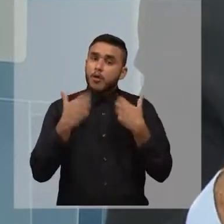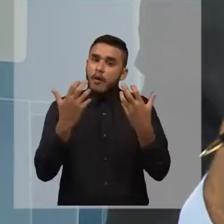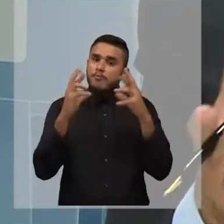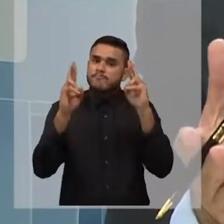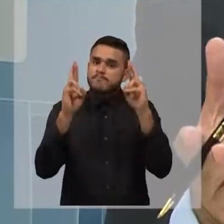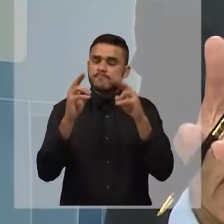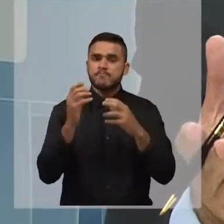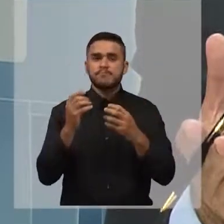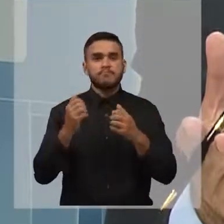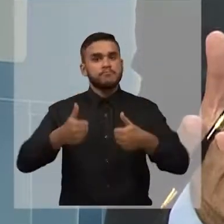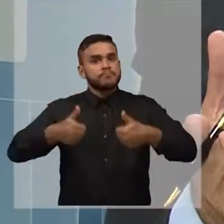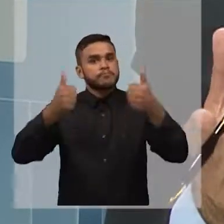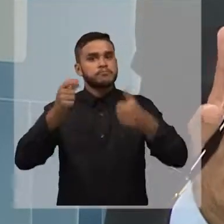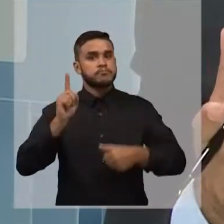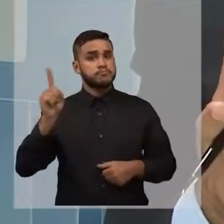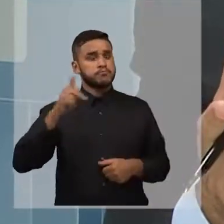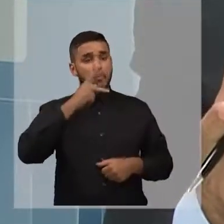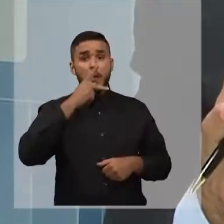o que você queira